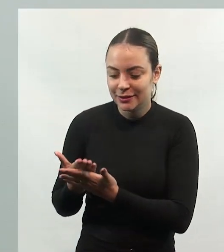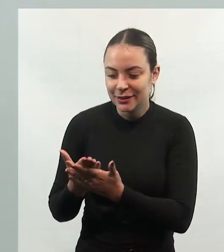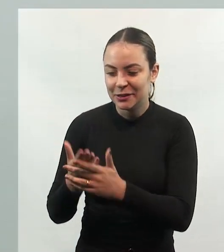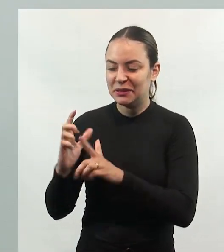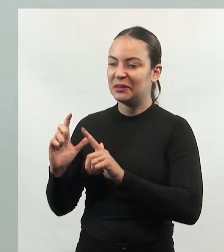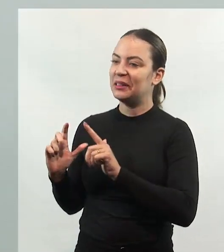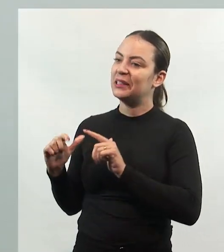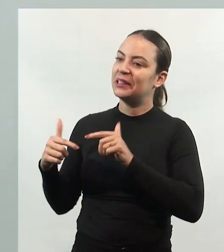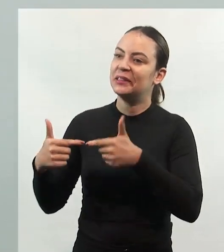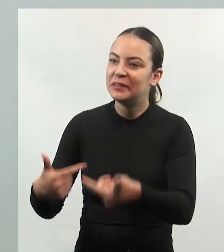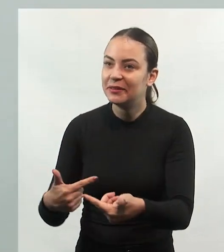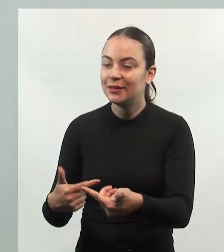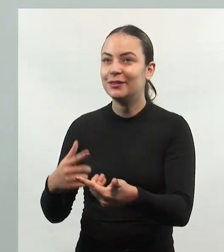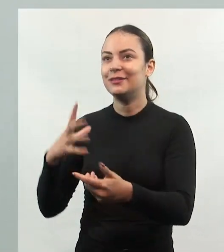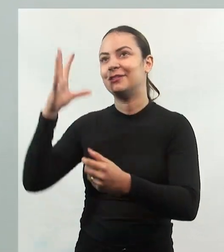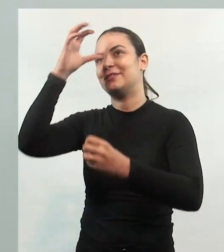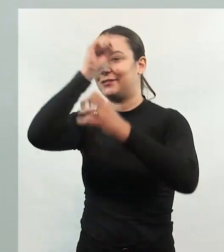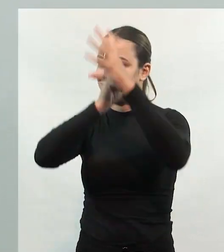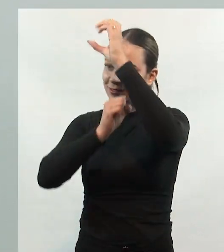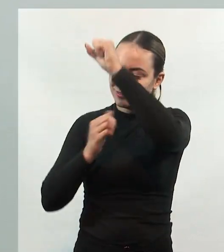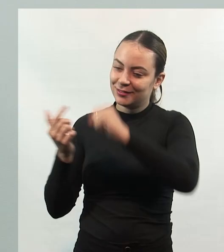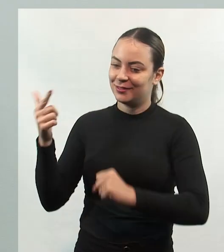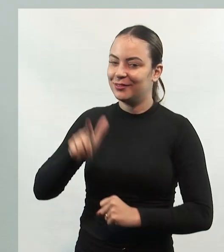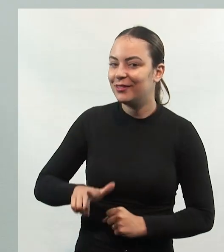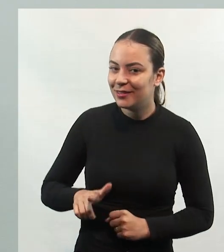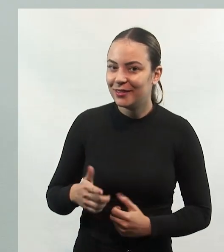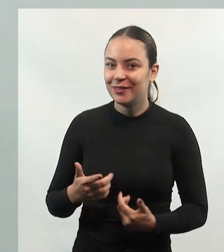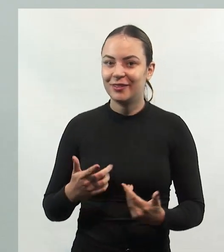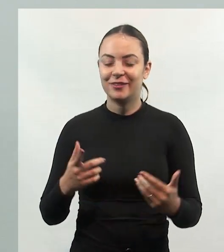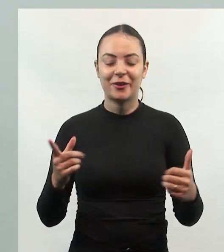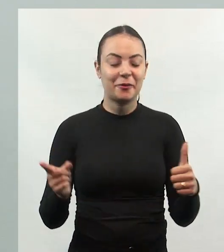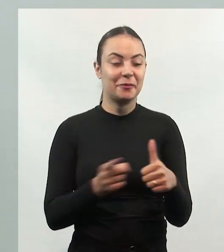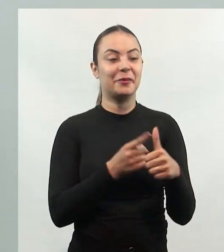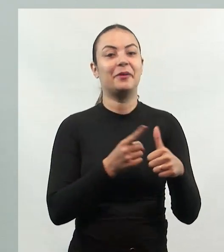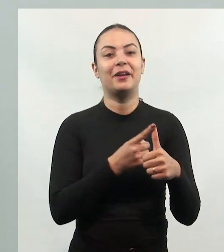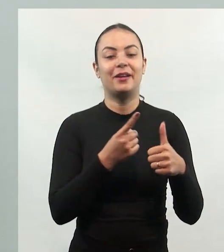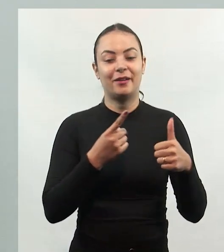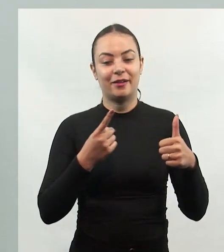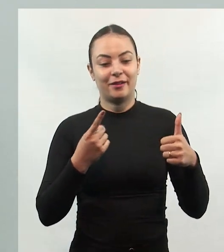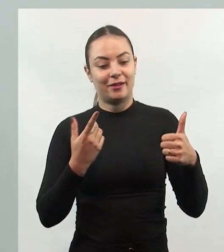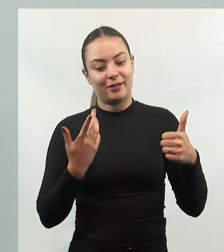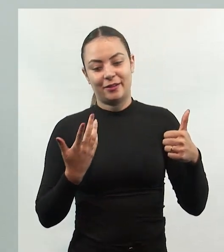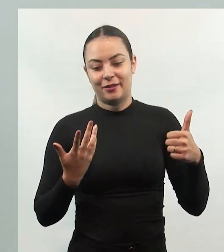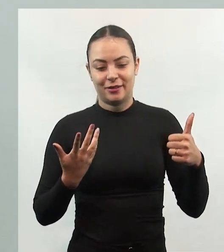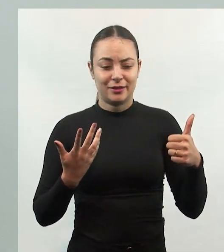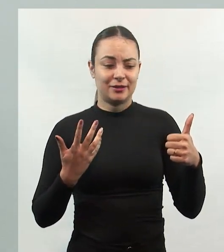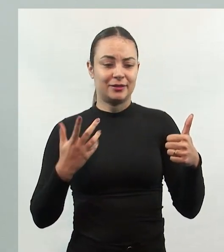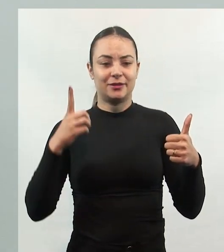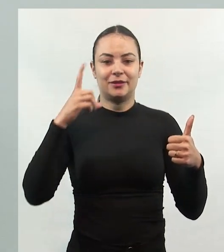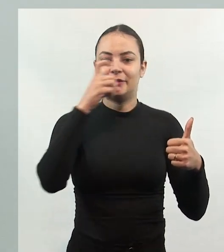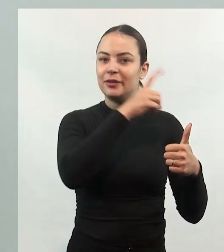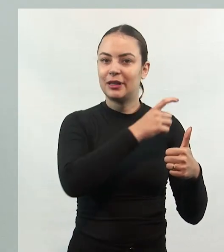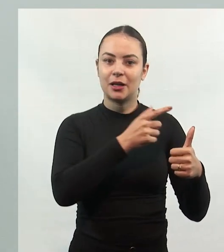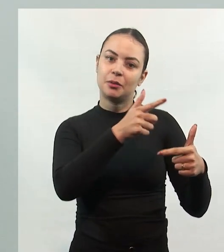ensinei, peguei a palavra para mostrar para o aluno, né? Eu não lembro o que estava escrito,